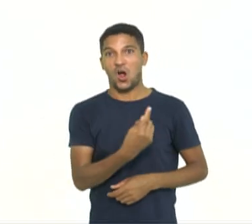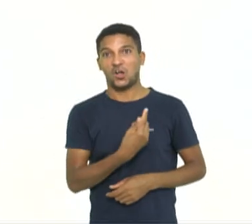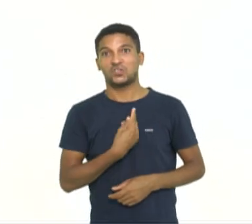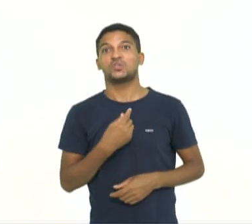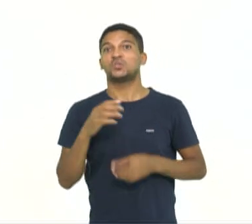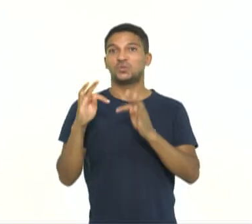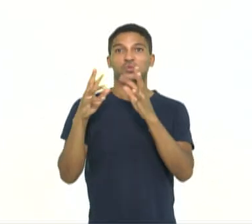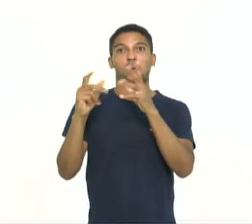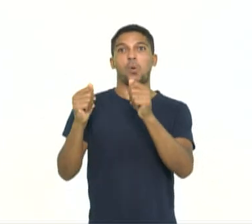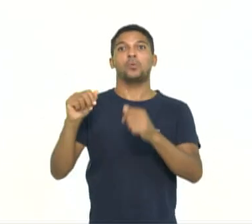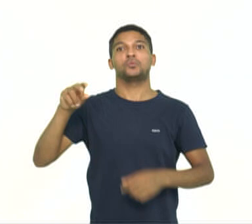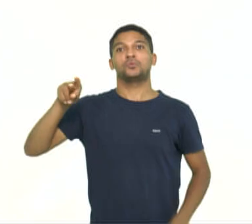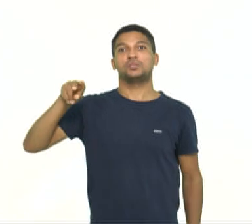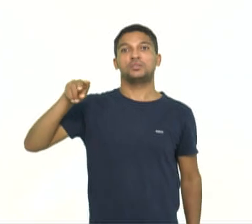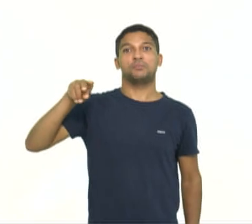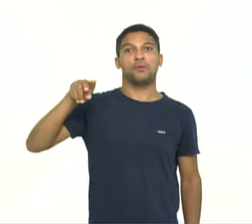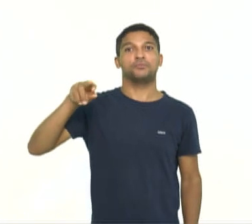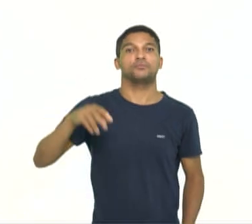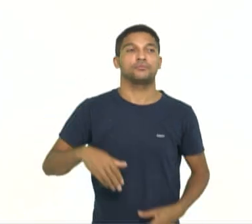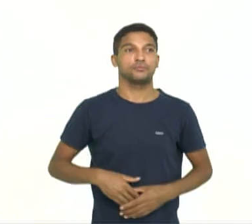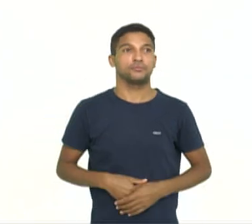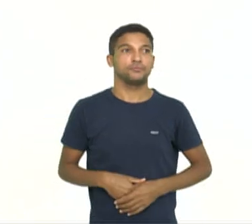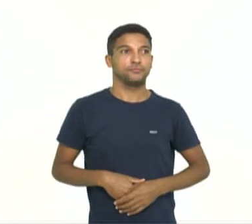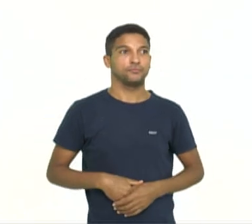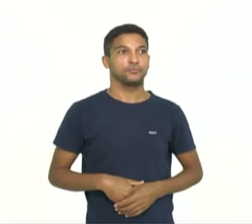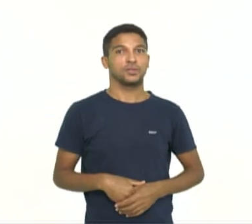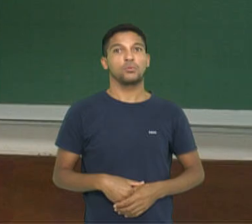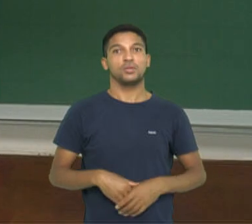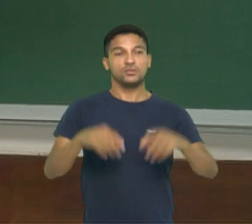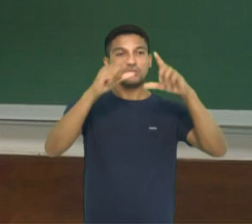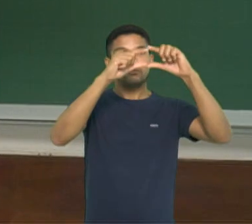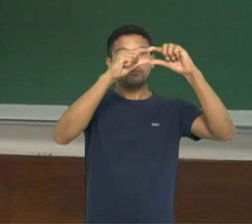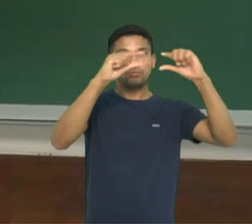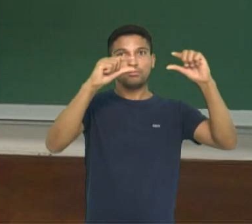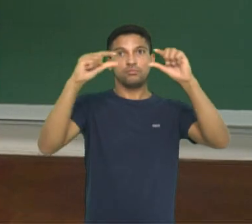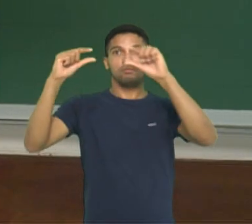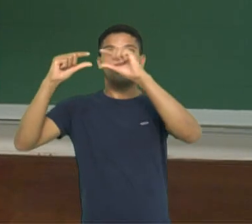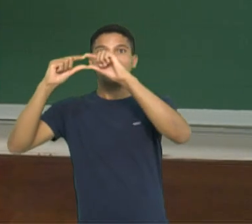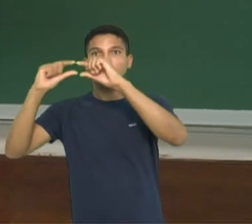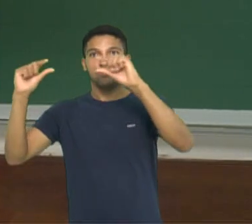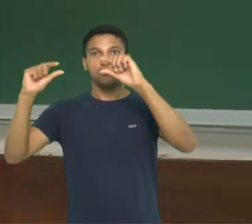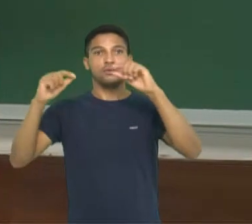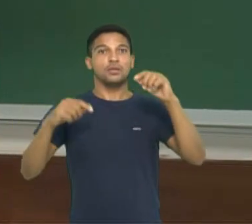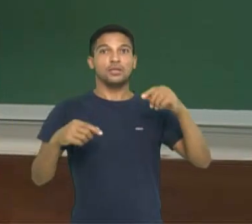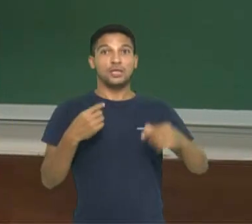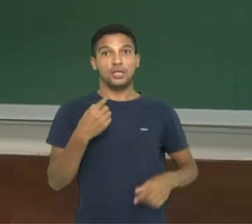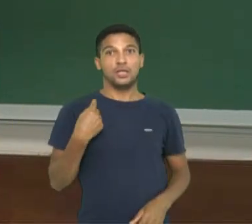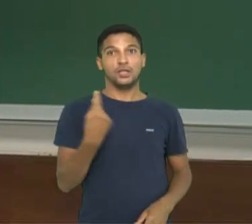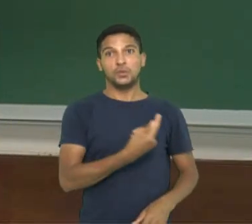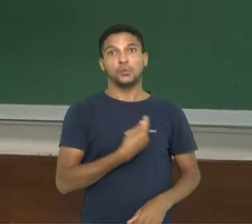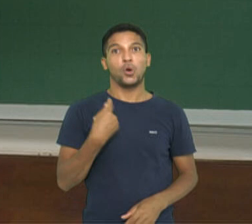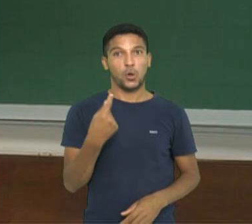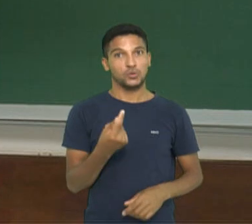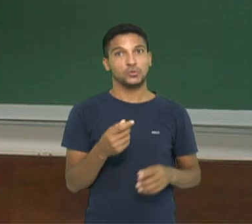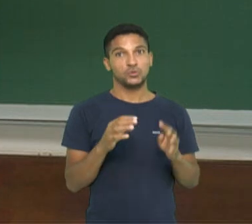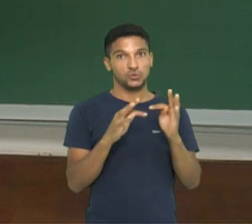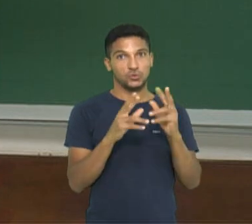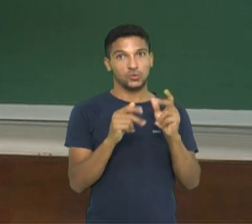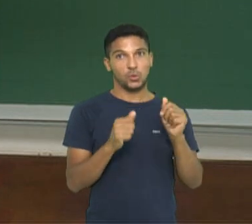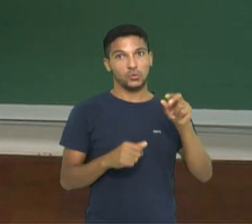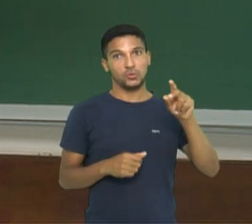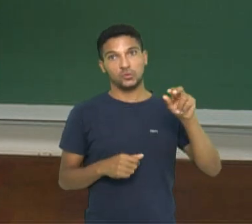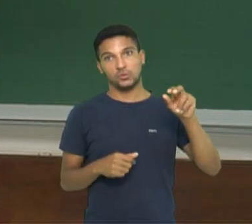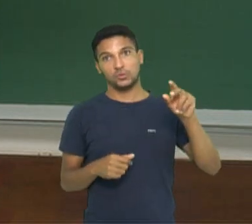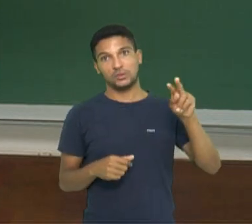Nós somos todos irmãos e devemos amar uns aos outros, fica a dica, né? Vamos para o nosso